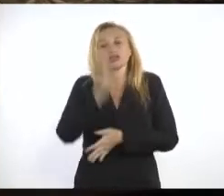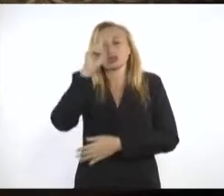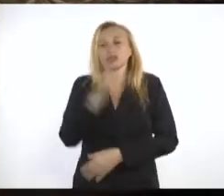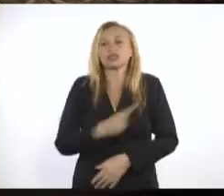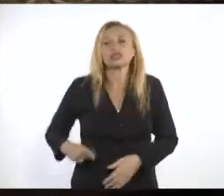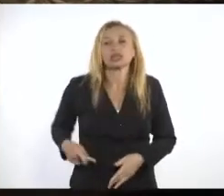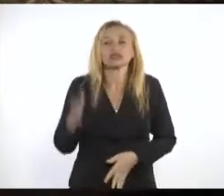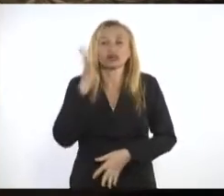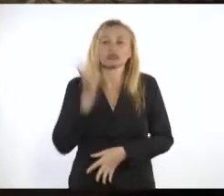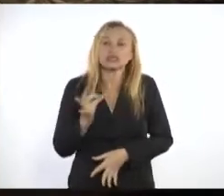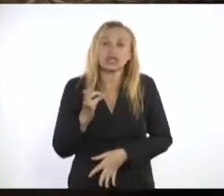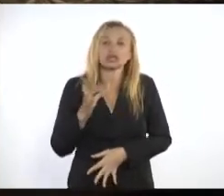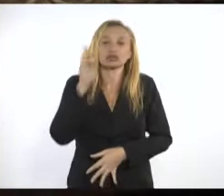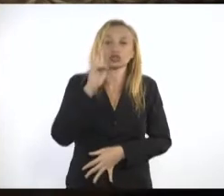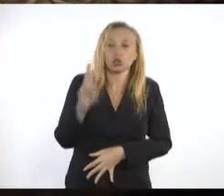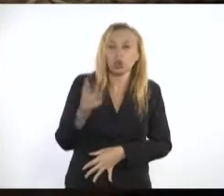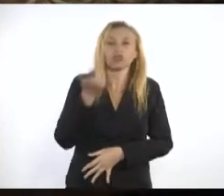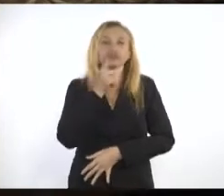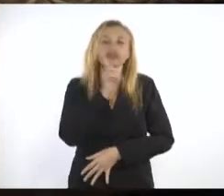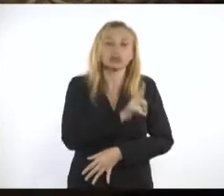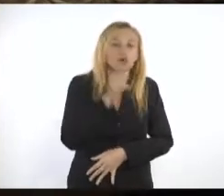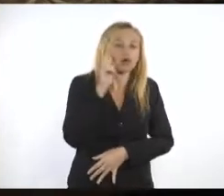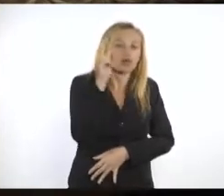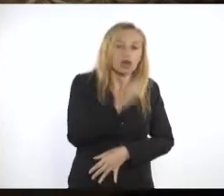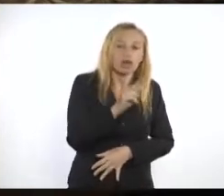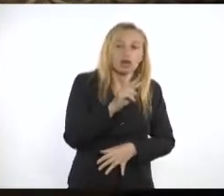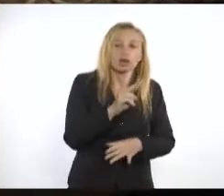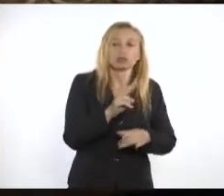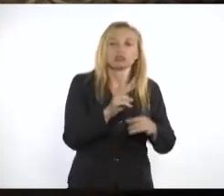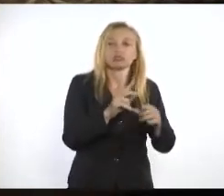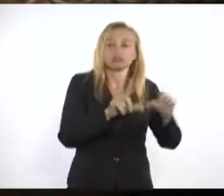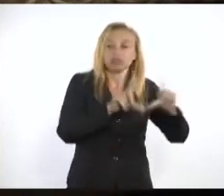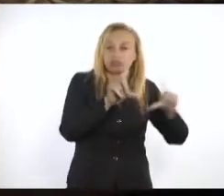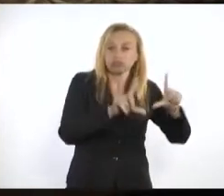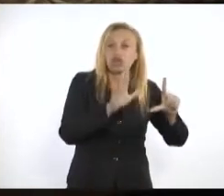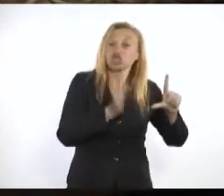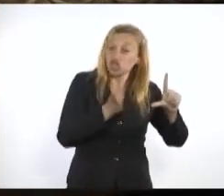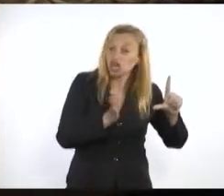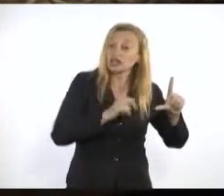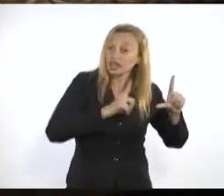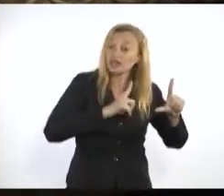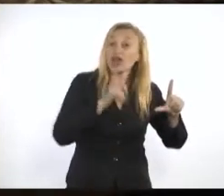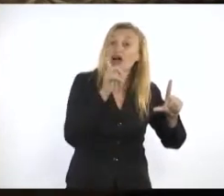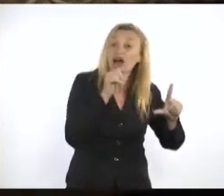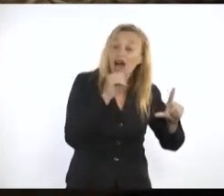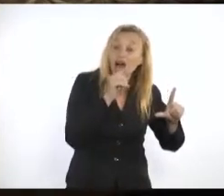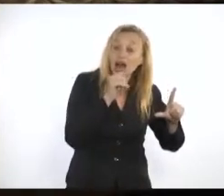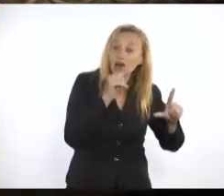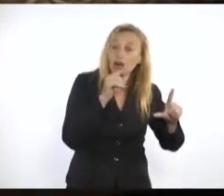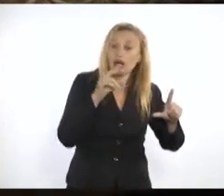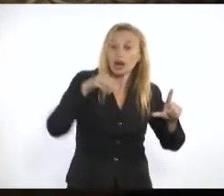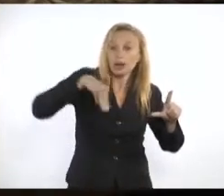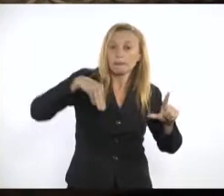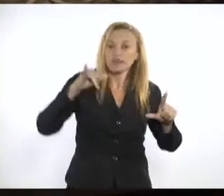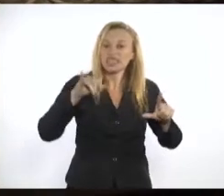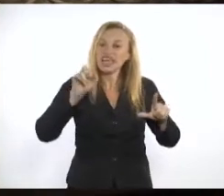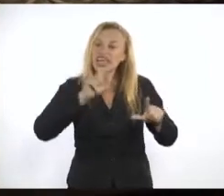senhor conseguiu dar uma olhada no noticiário, já teve água mineral agora sendo